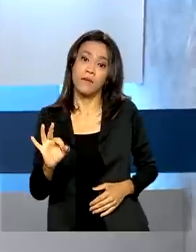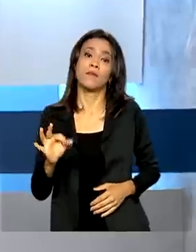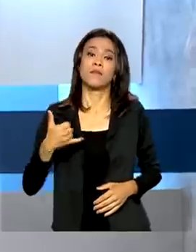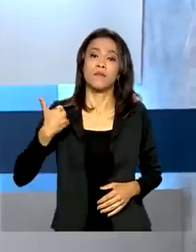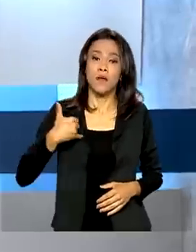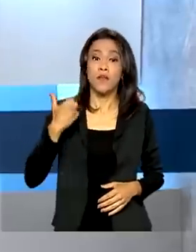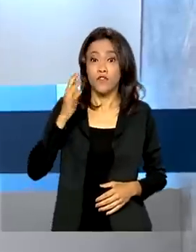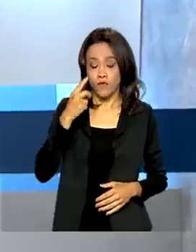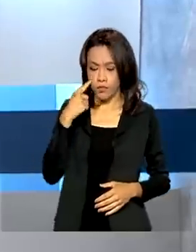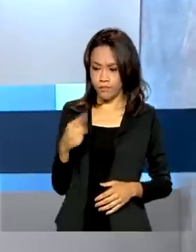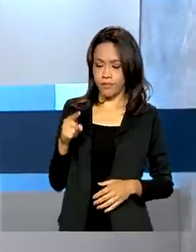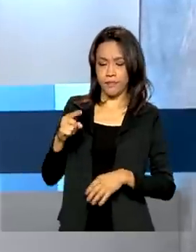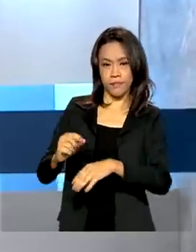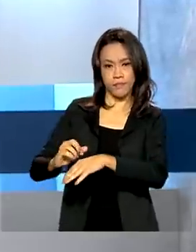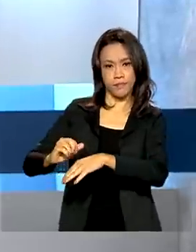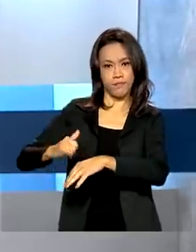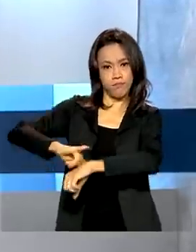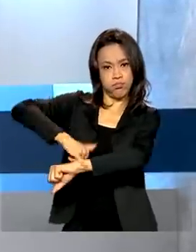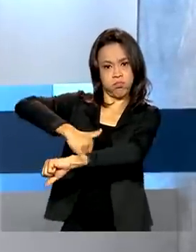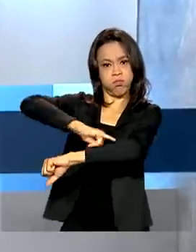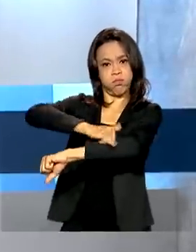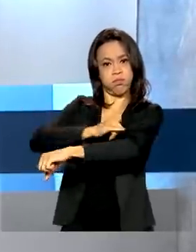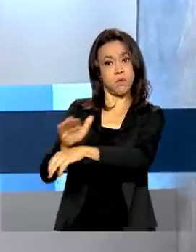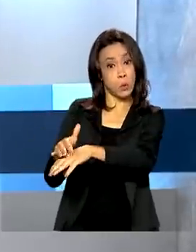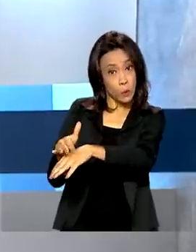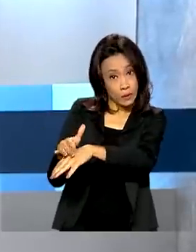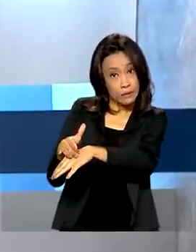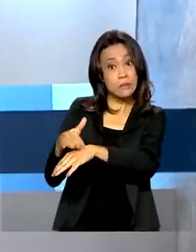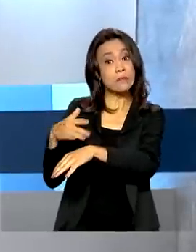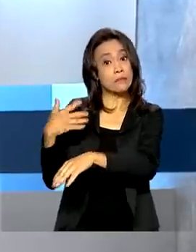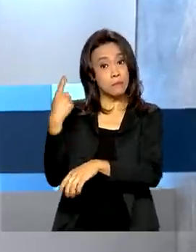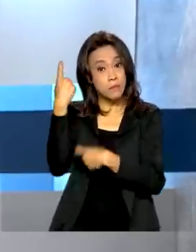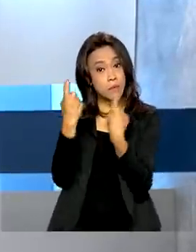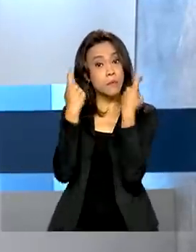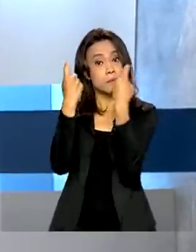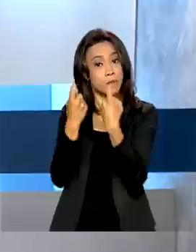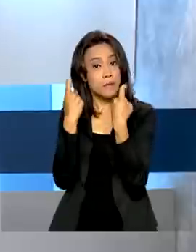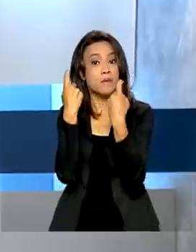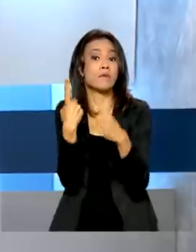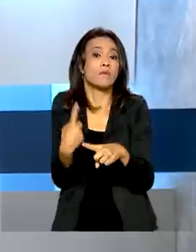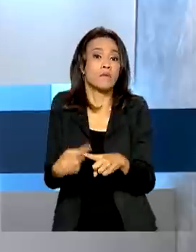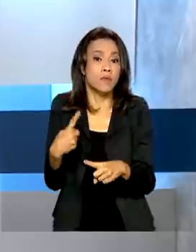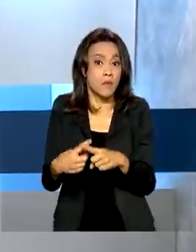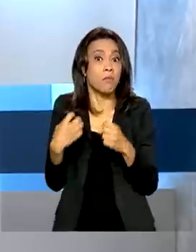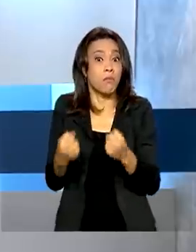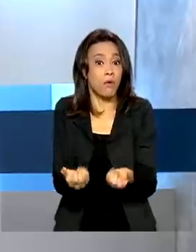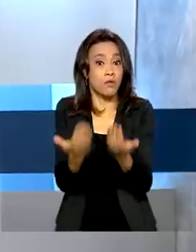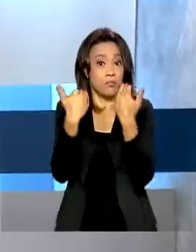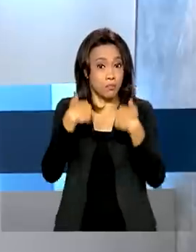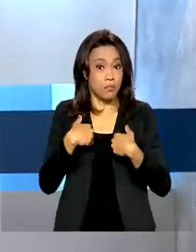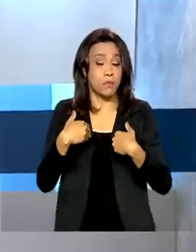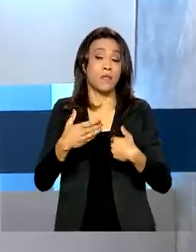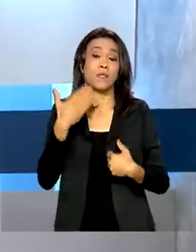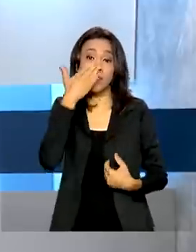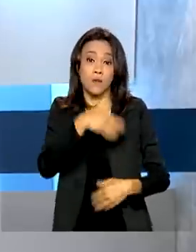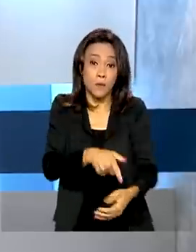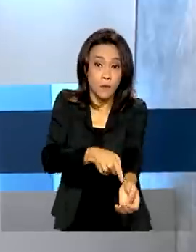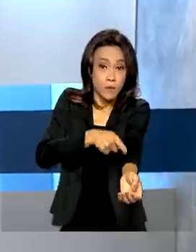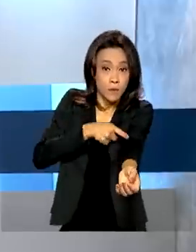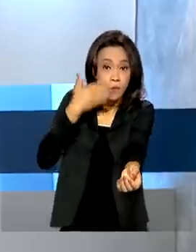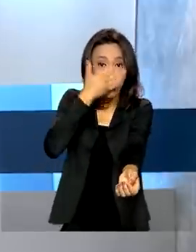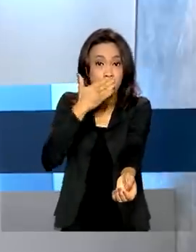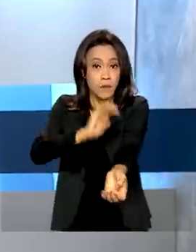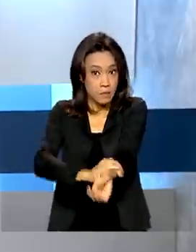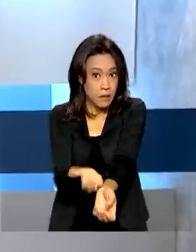com obesidade neste ano. A doença é preocupante pelo risco de desenvolver diabetes e hipertensão.